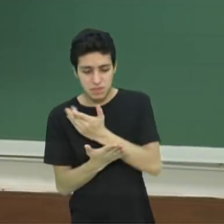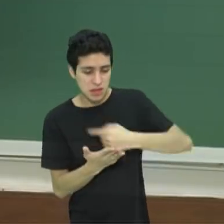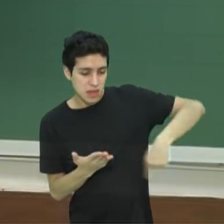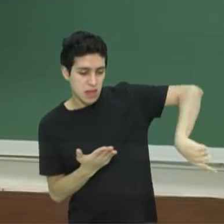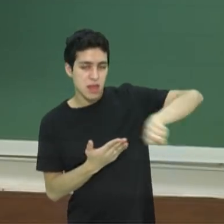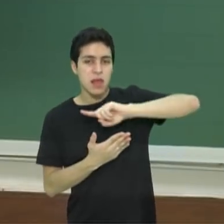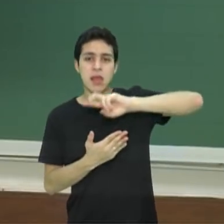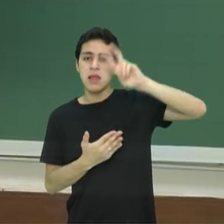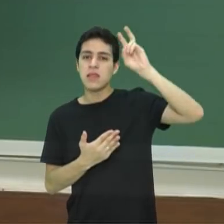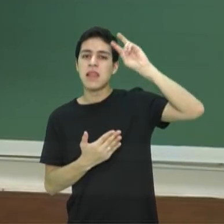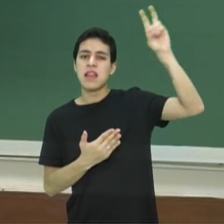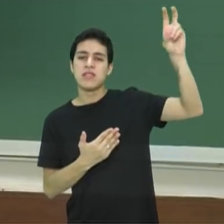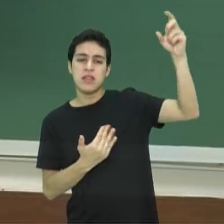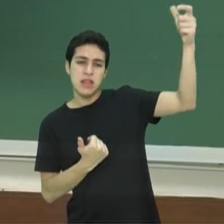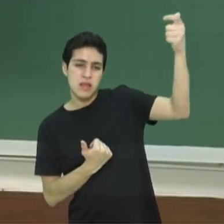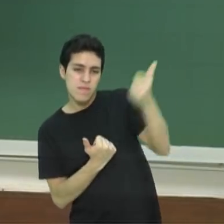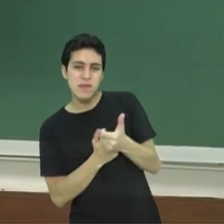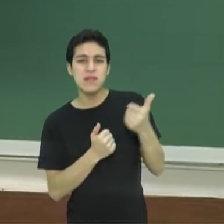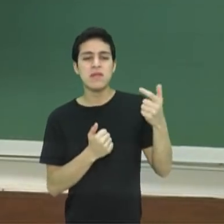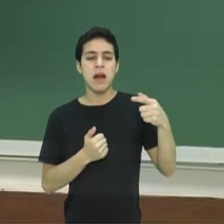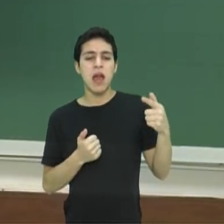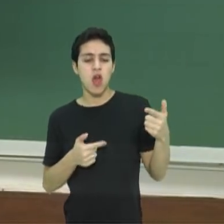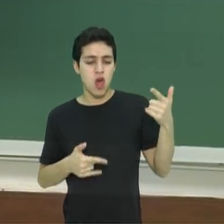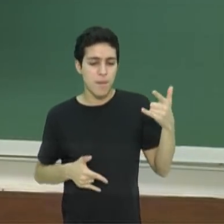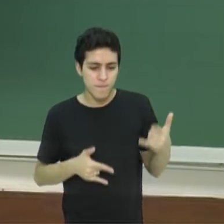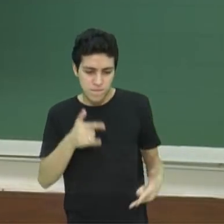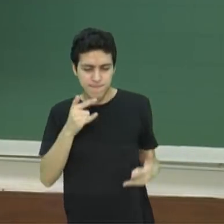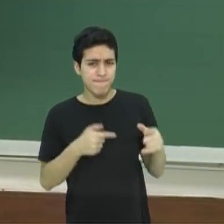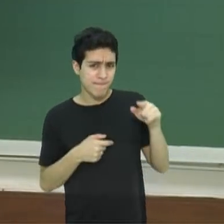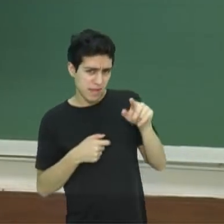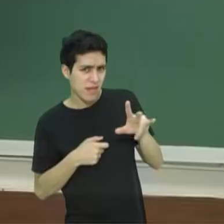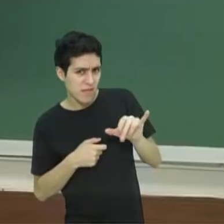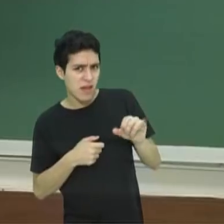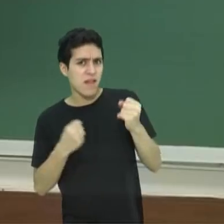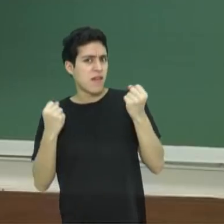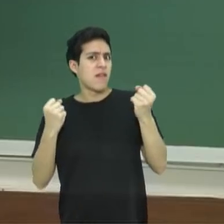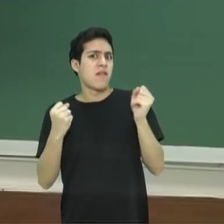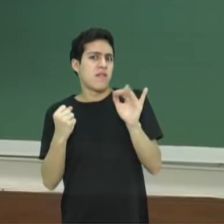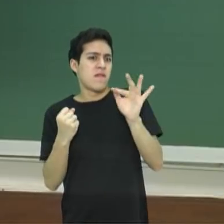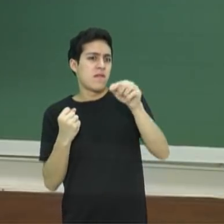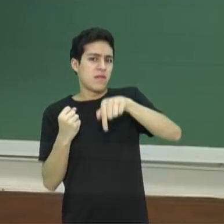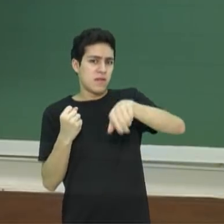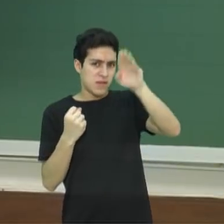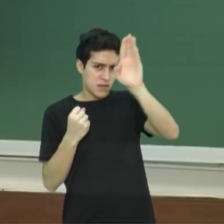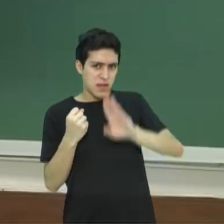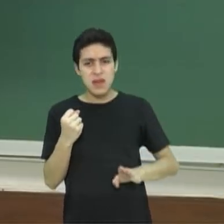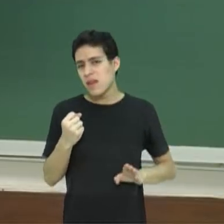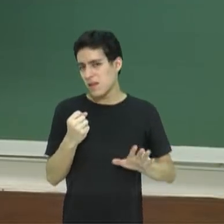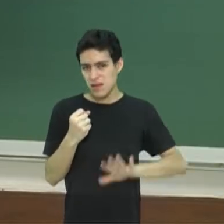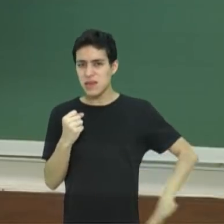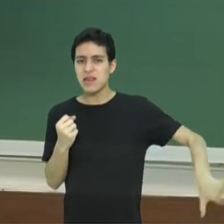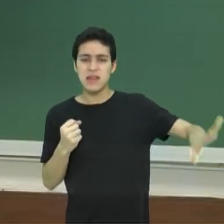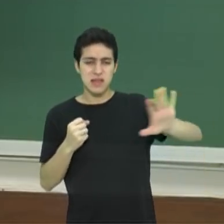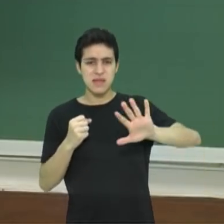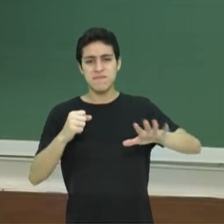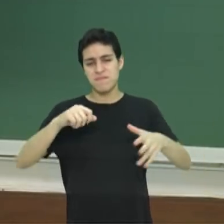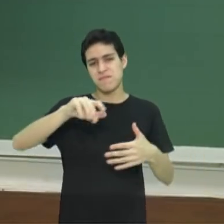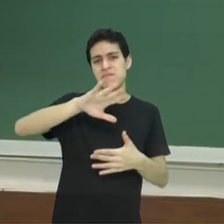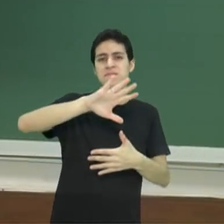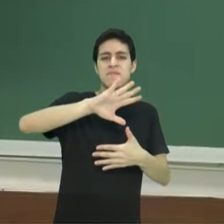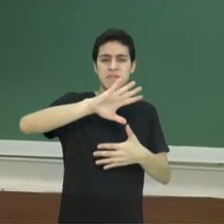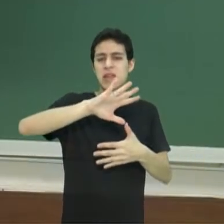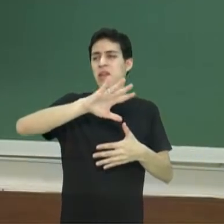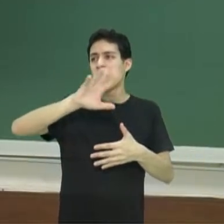artificial. Isso ainda vai chegar com mais efetividade aqui para nós, na América. Demora um pouquinho, mas